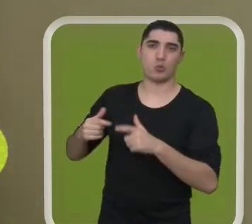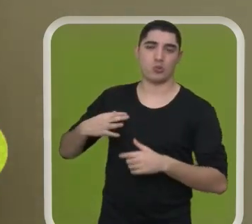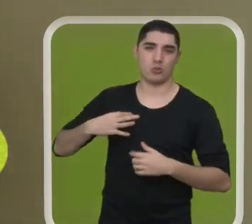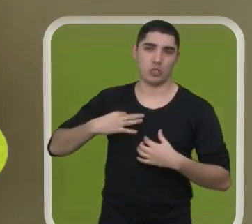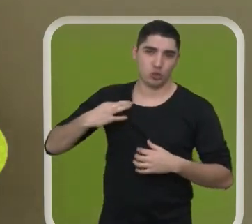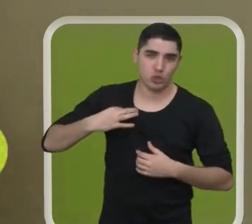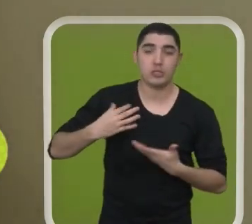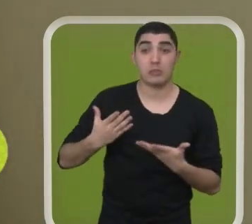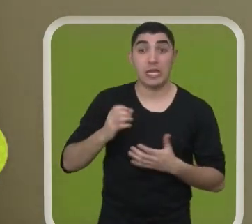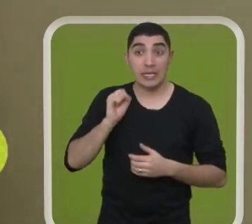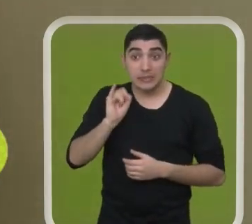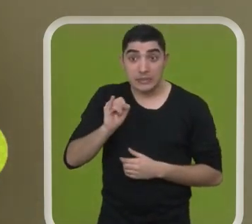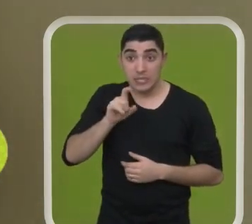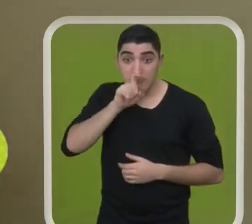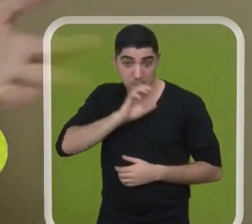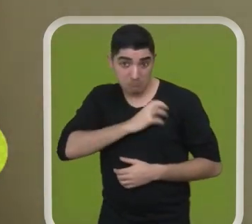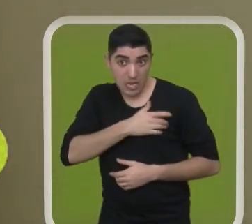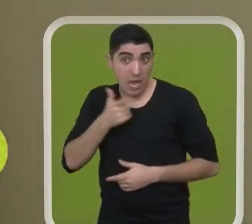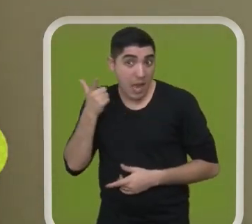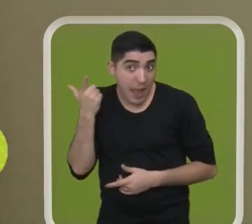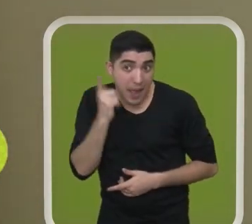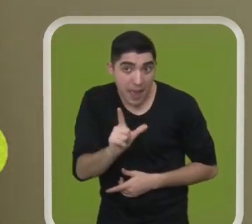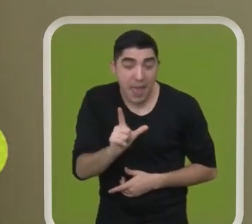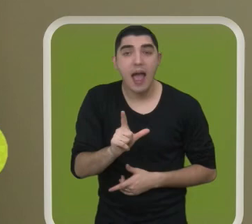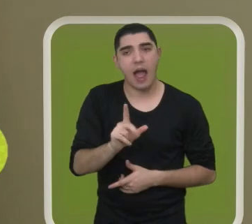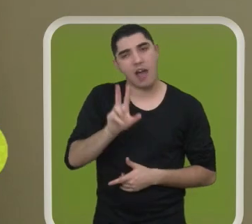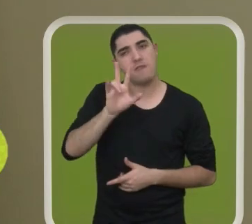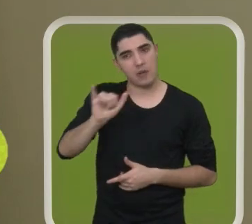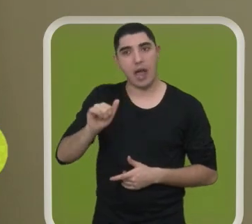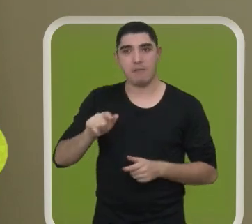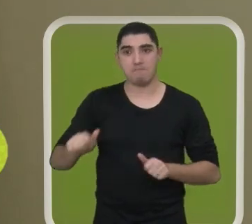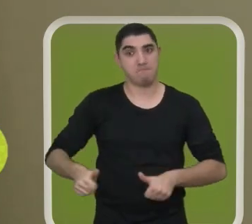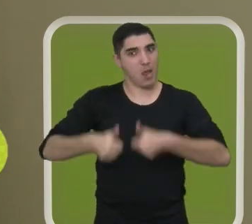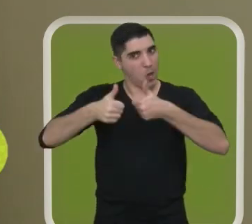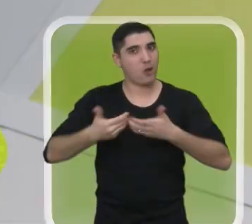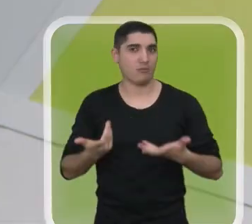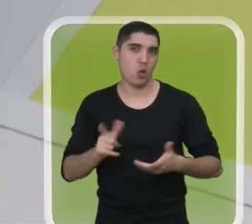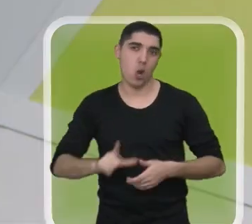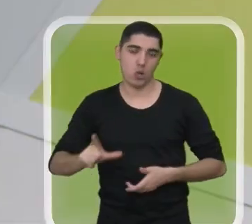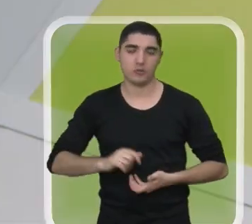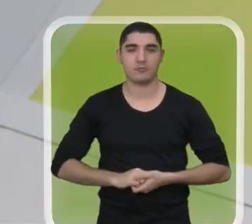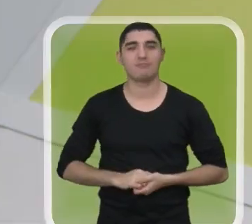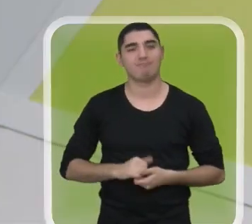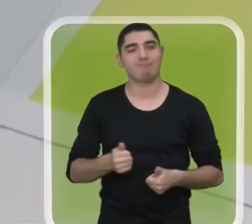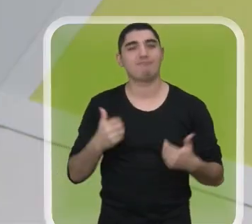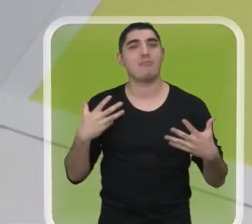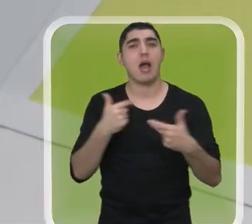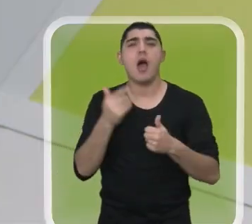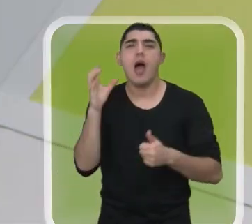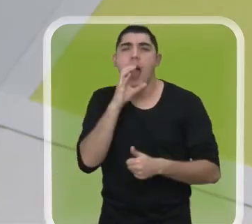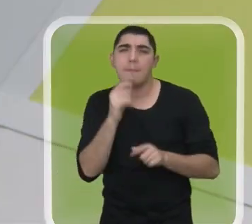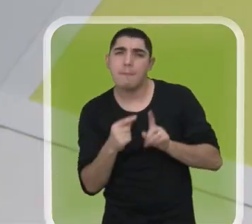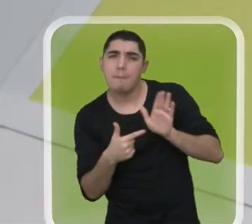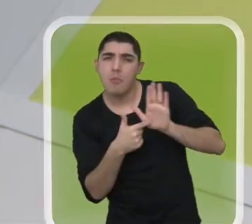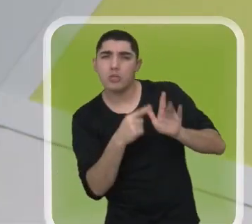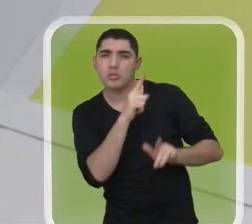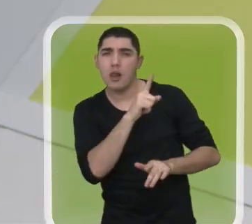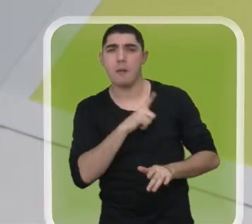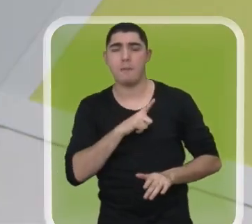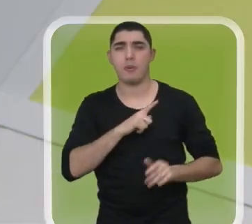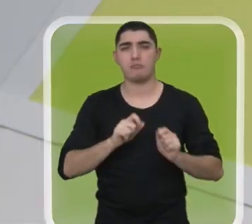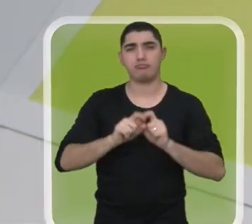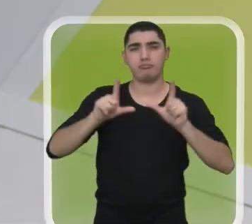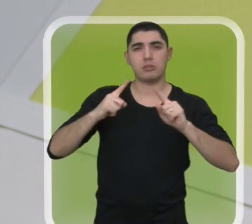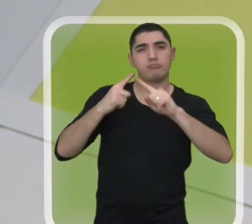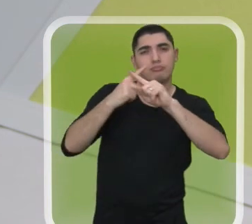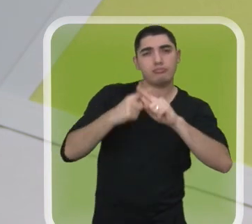ganhando, obviamente, se evidencia a equipe do São José. Maravilha. Rapidinho, Matheus, coloca aqui na tela os jogos do São José nesta